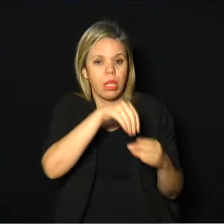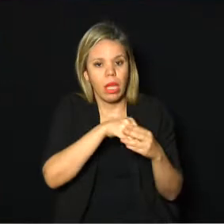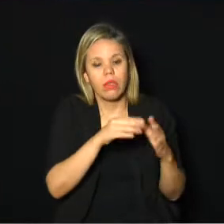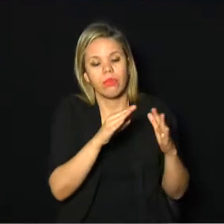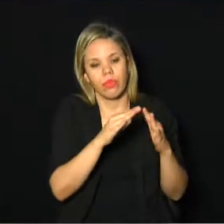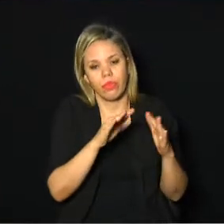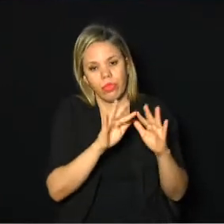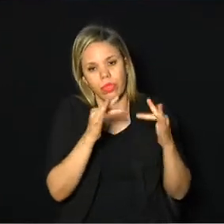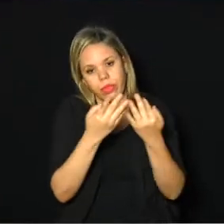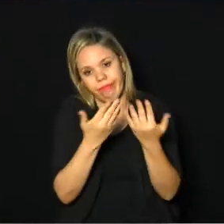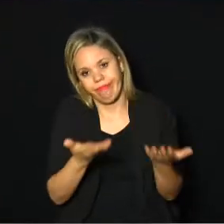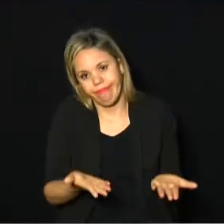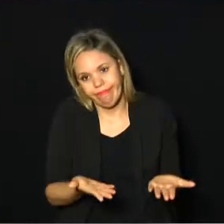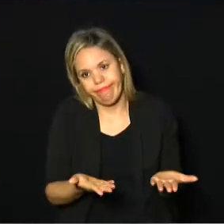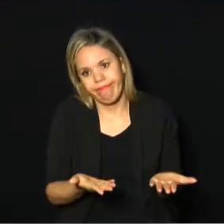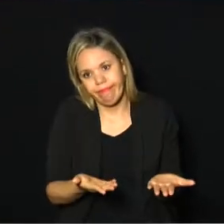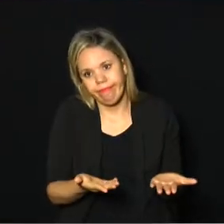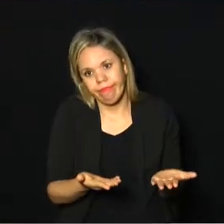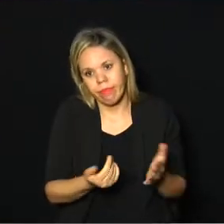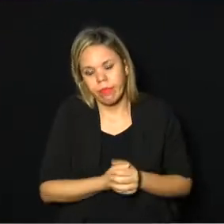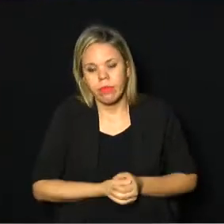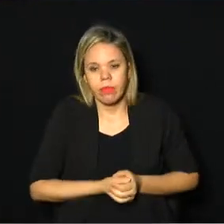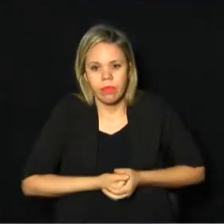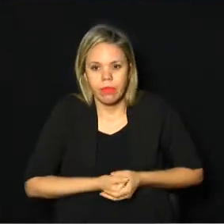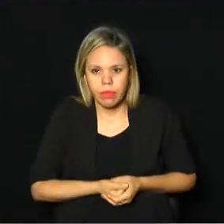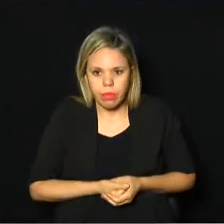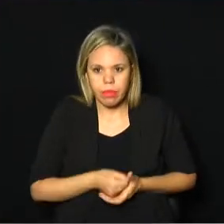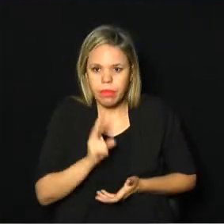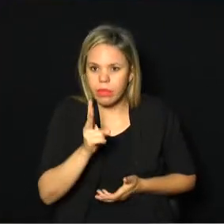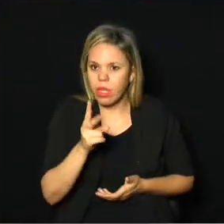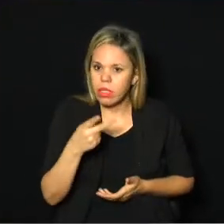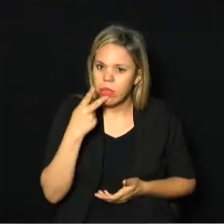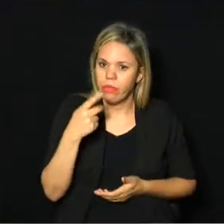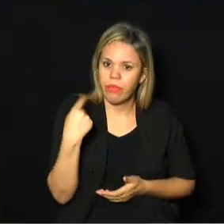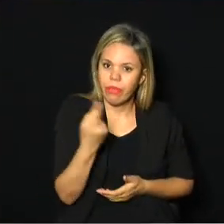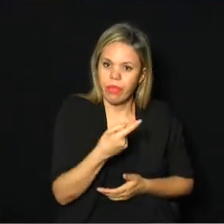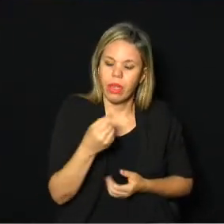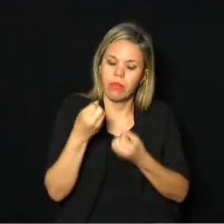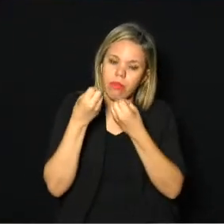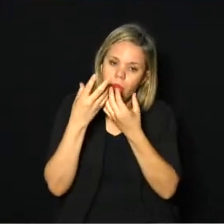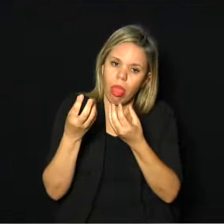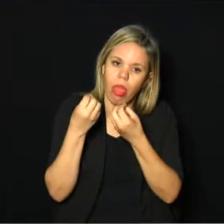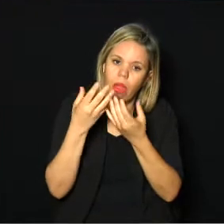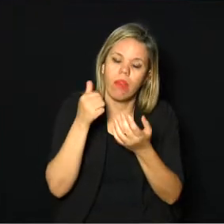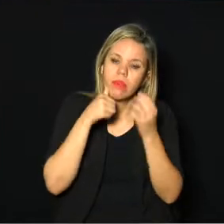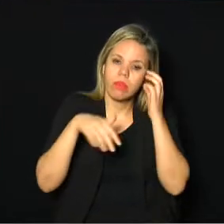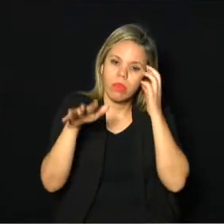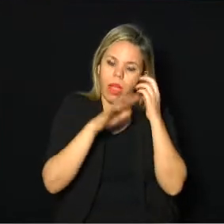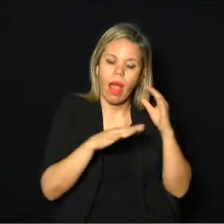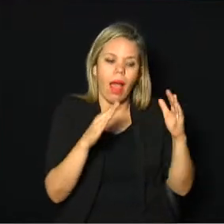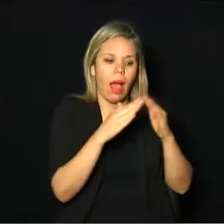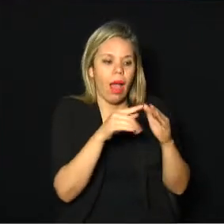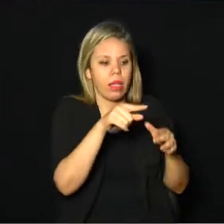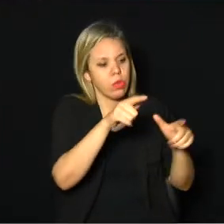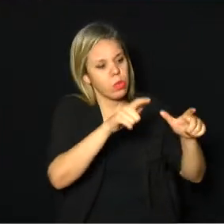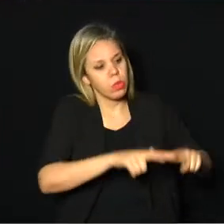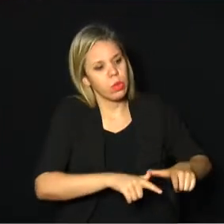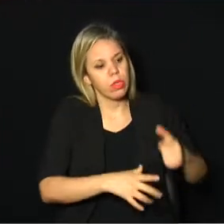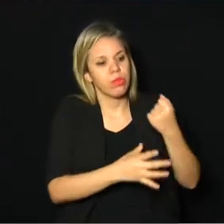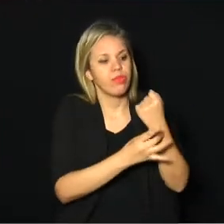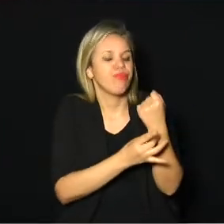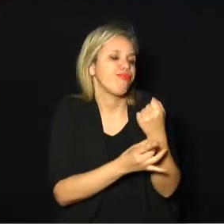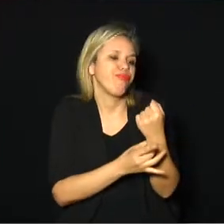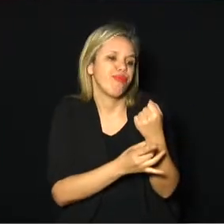casa. Então, isso é uma coisa que nós sempre comentamos, quer dizer, para as mulheres, a casa, que deveria ser o espaço